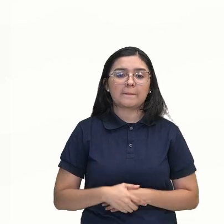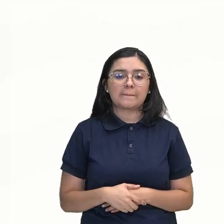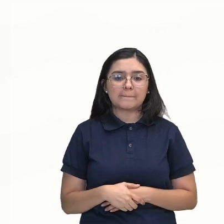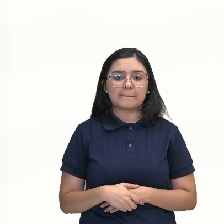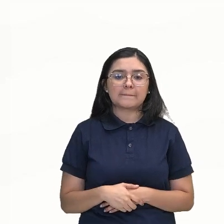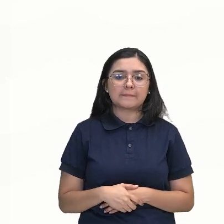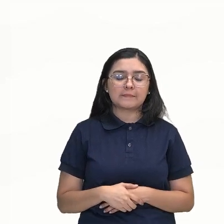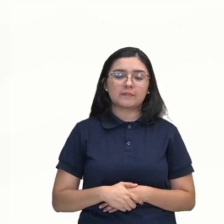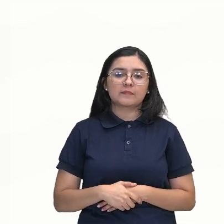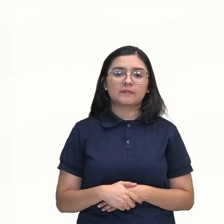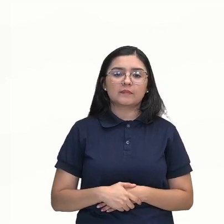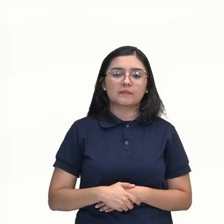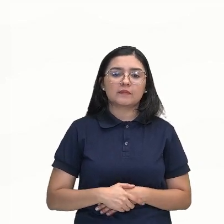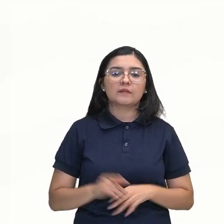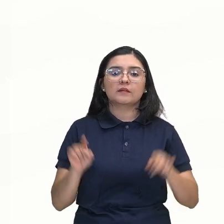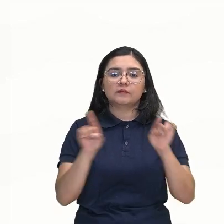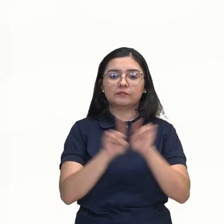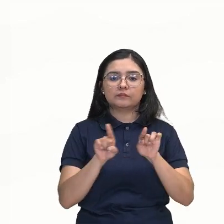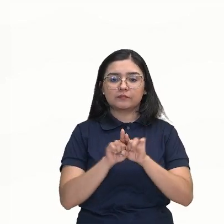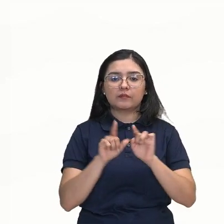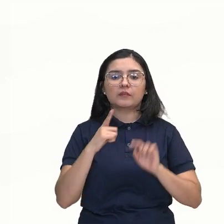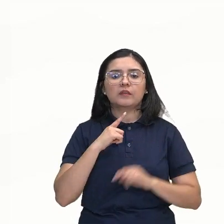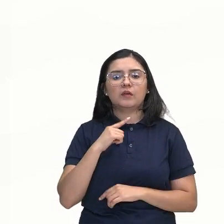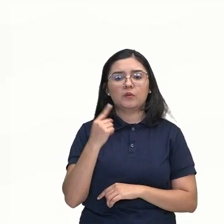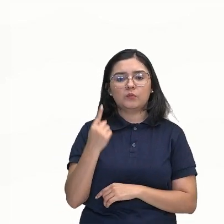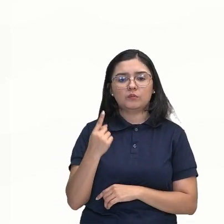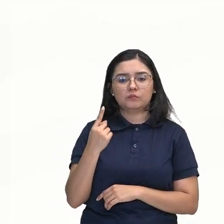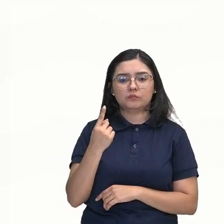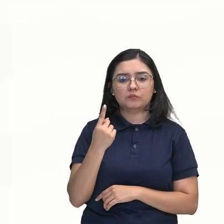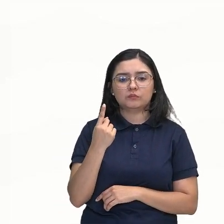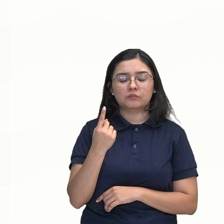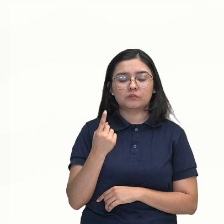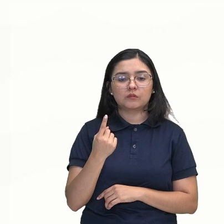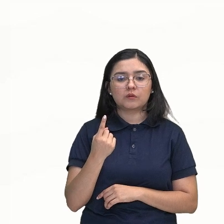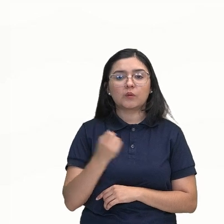certo? Temos 1,